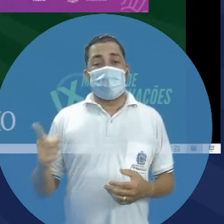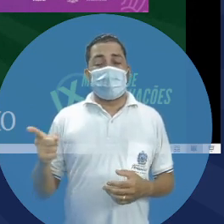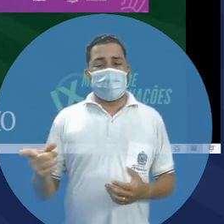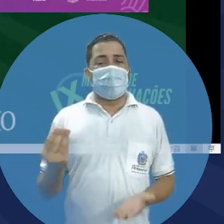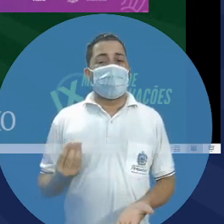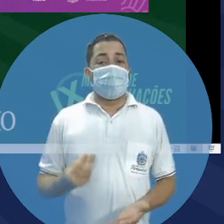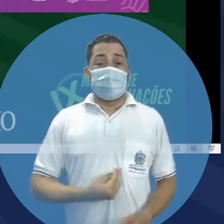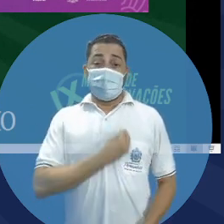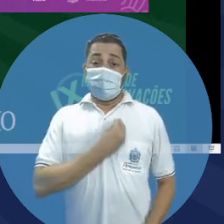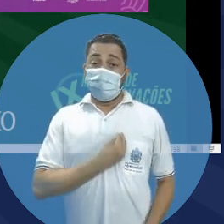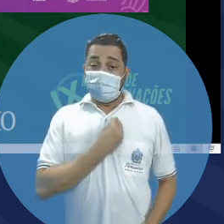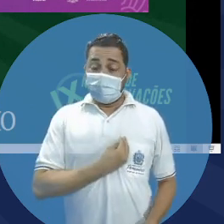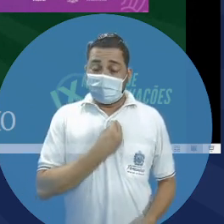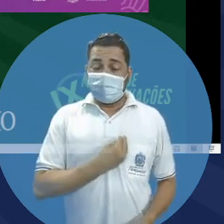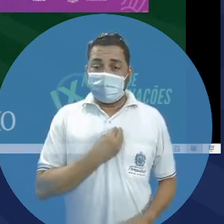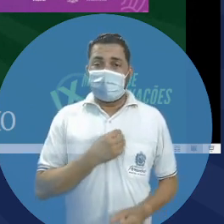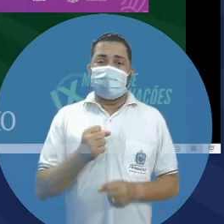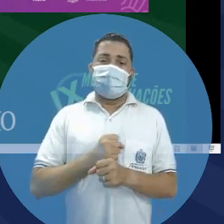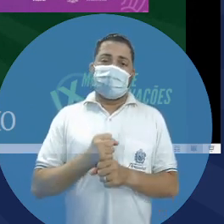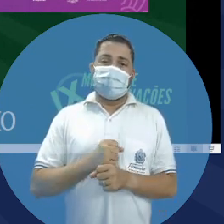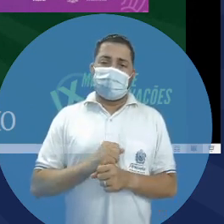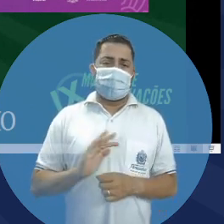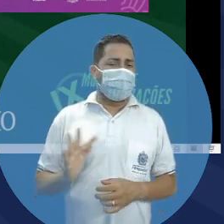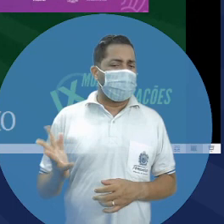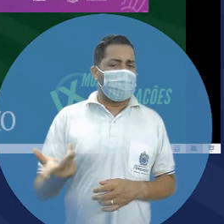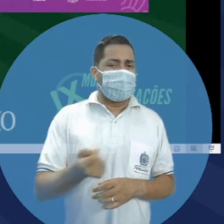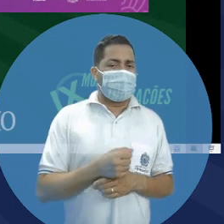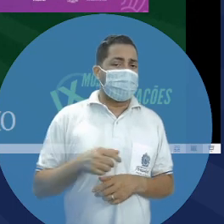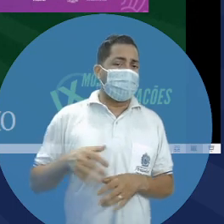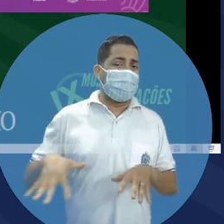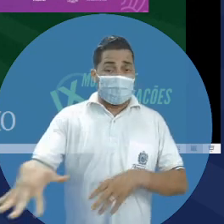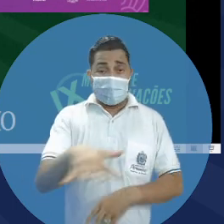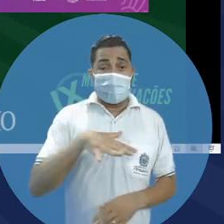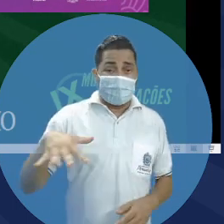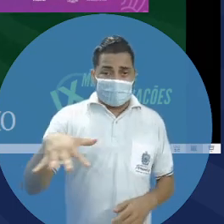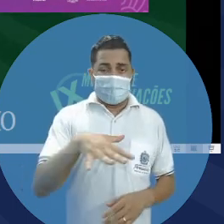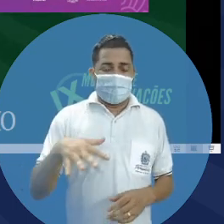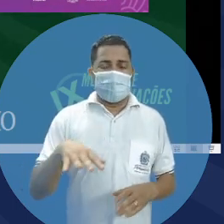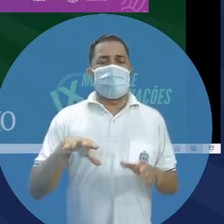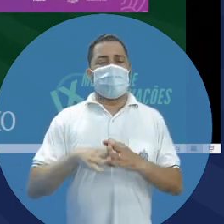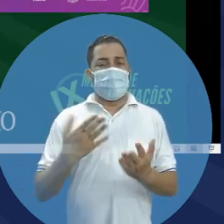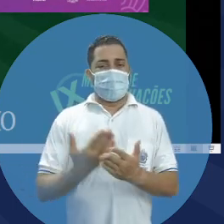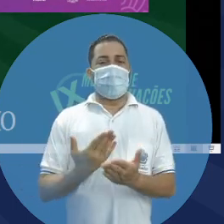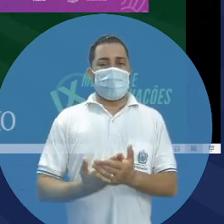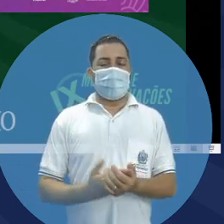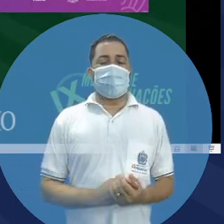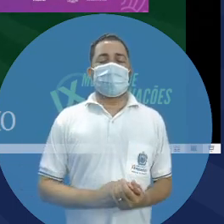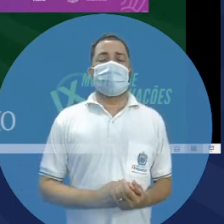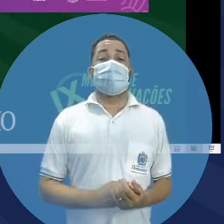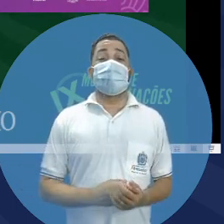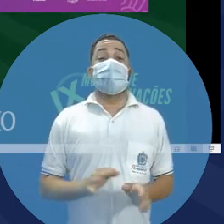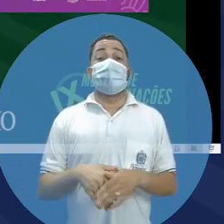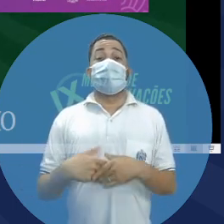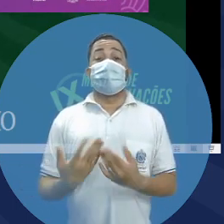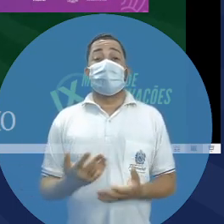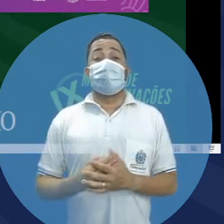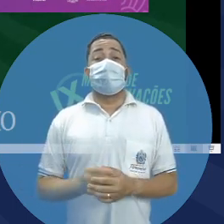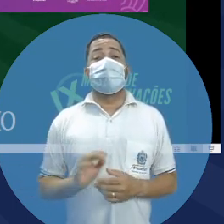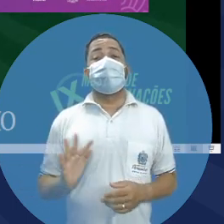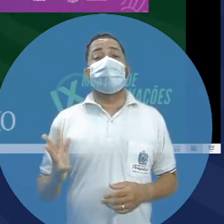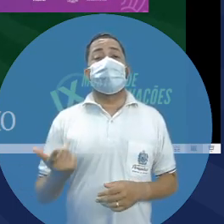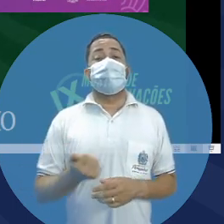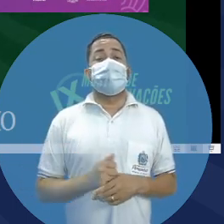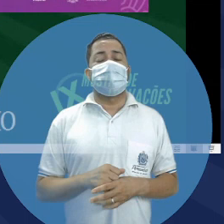não é, em todos os âmbitos assim da nossa escolaridade, não é? Então, todos os